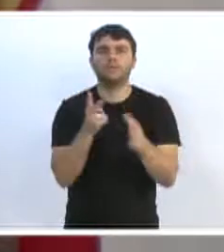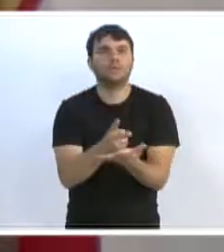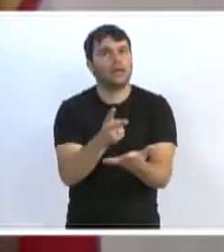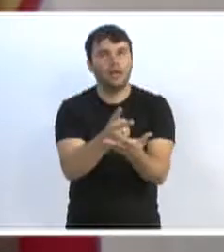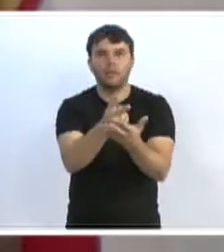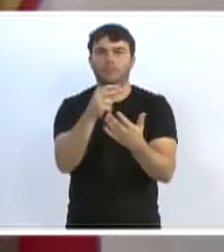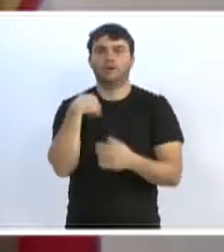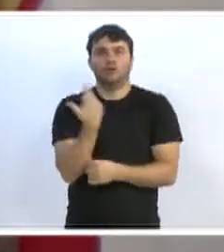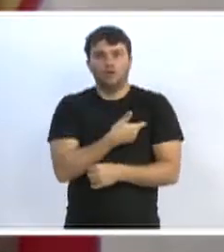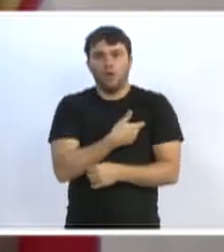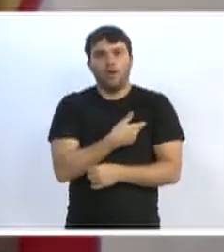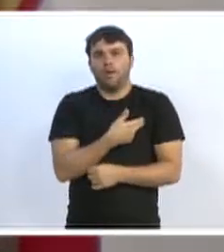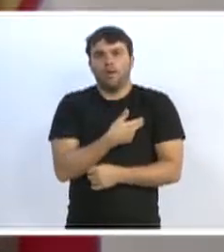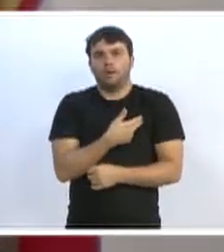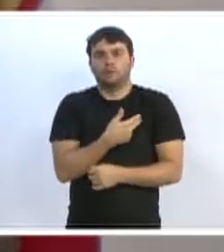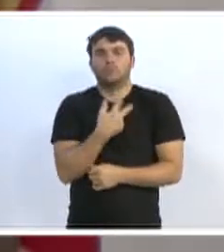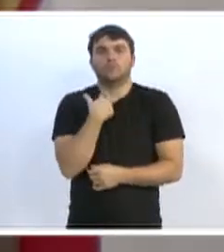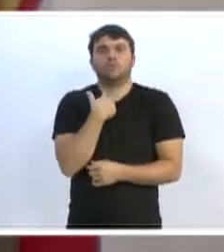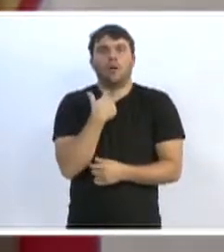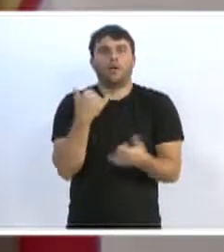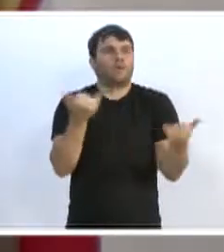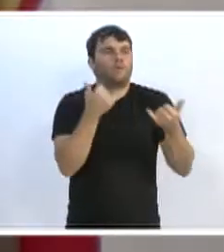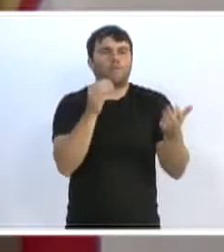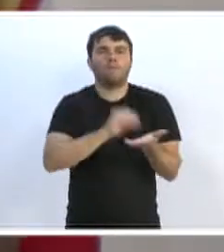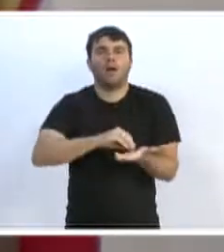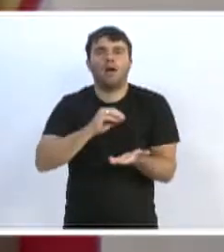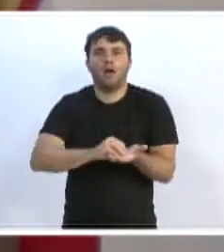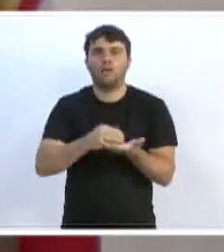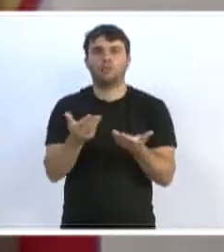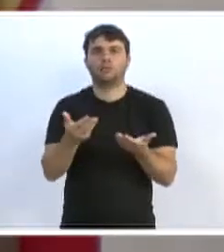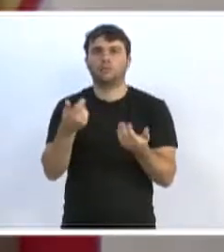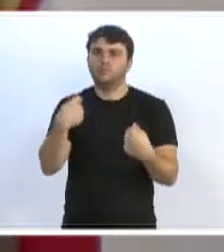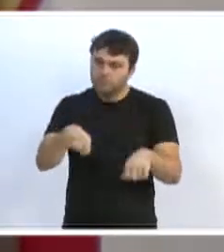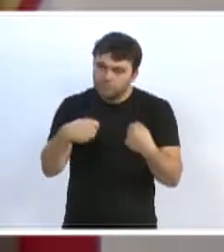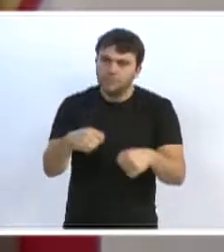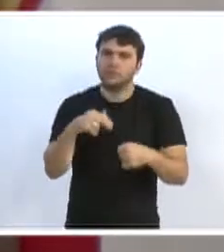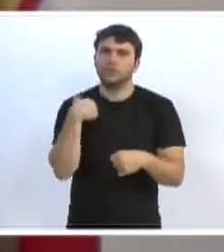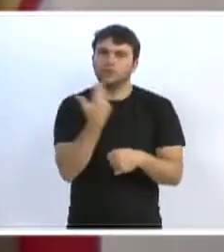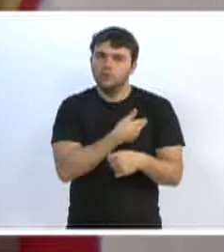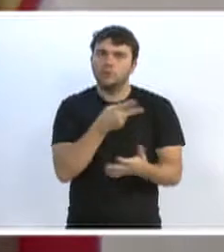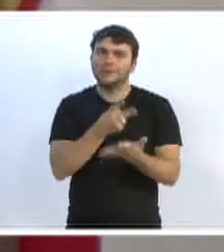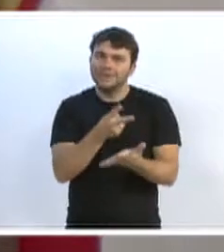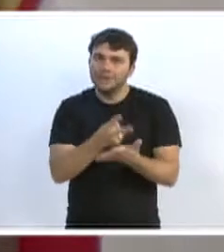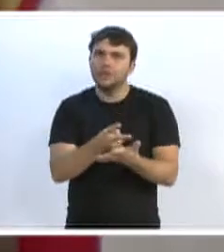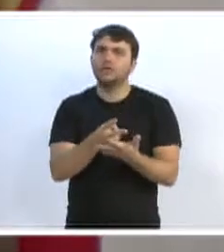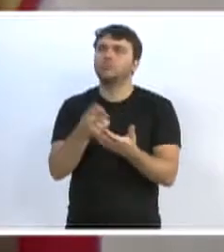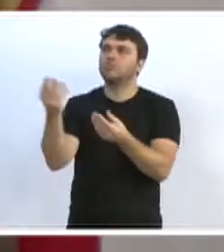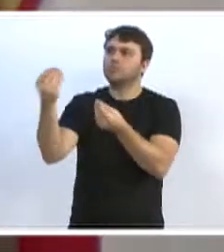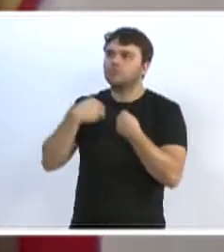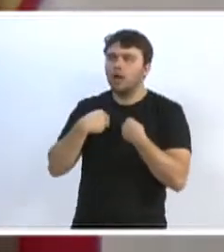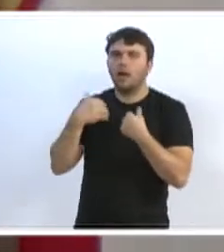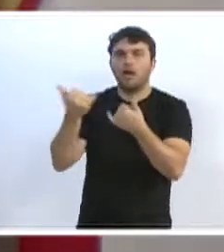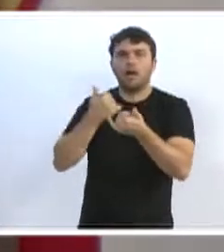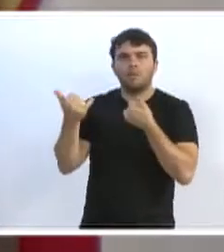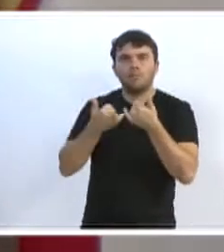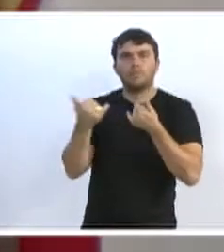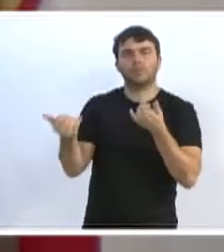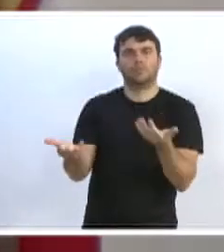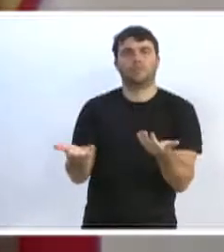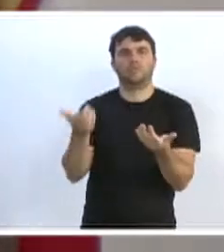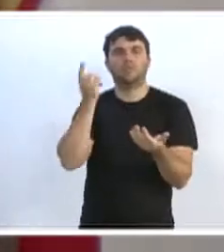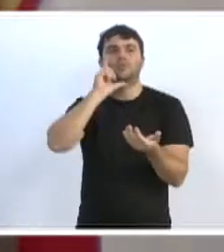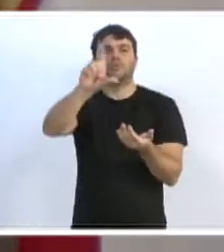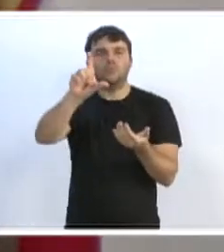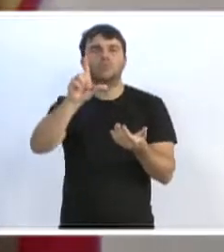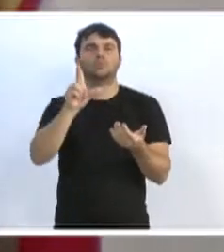não podemos ficar sem informação, nós não podemos ficar sem ter o respaldo de poder dar para a nossa